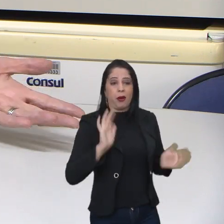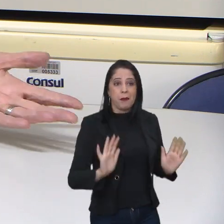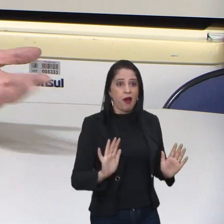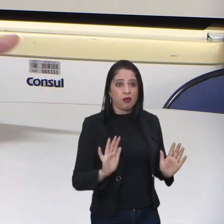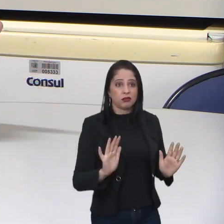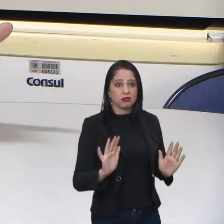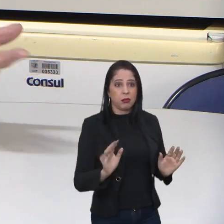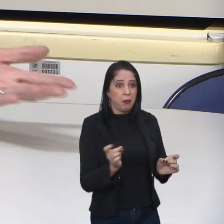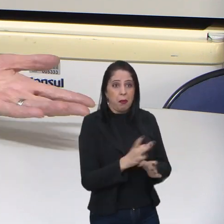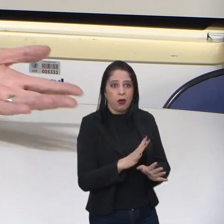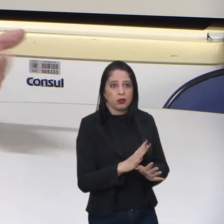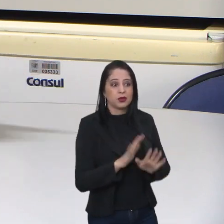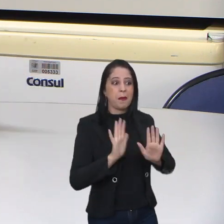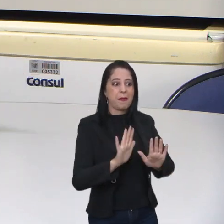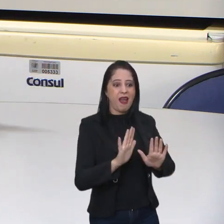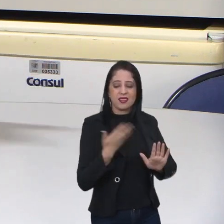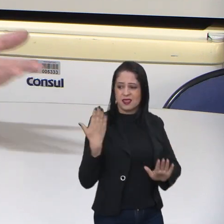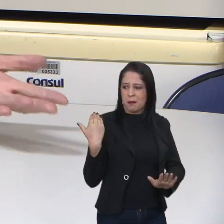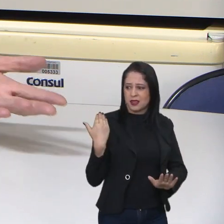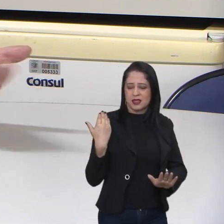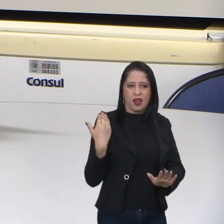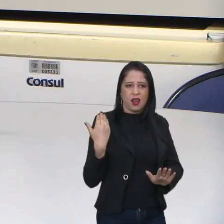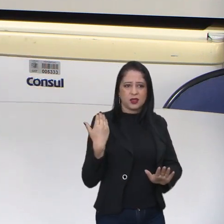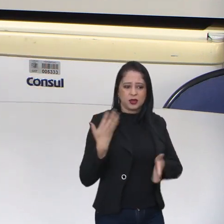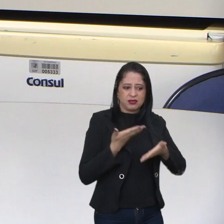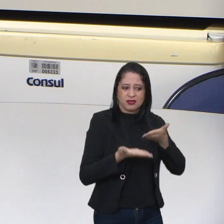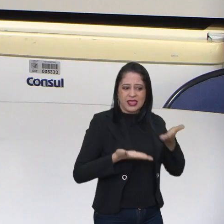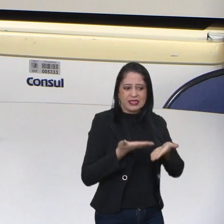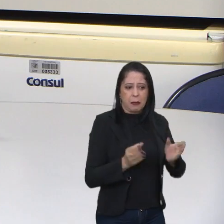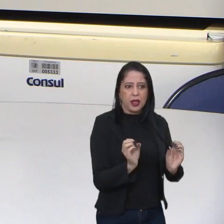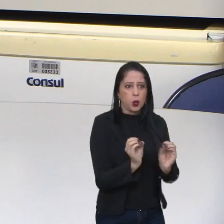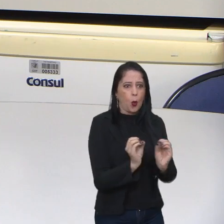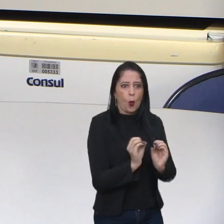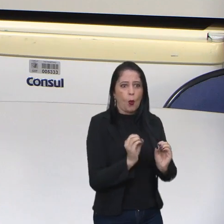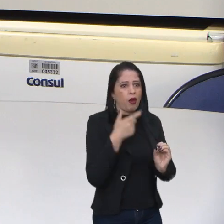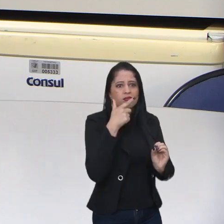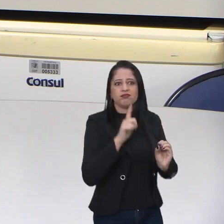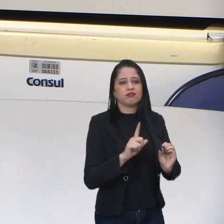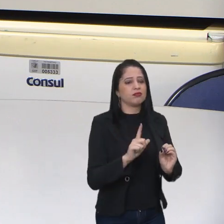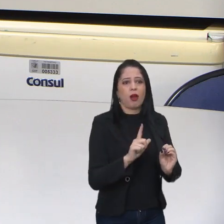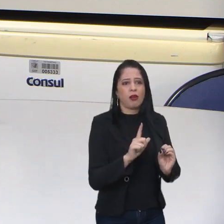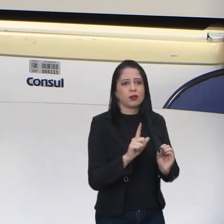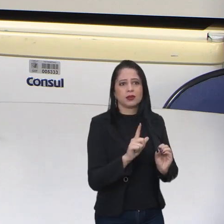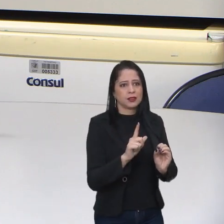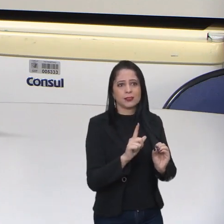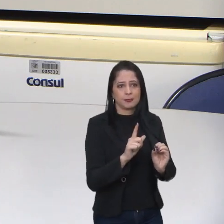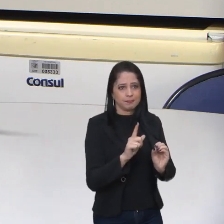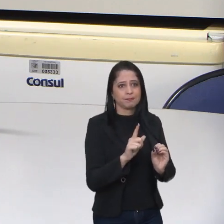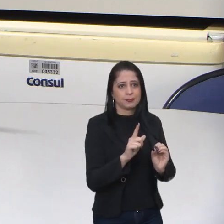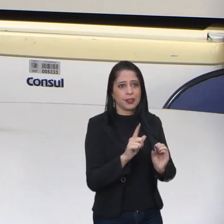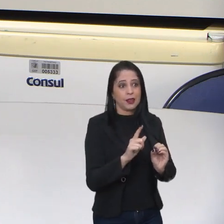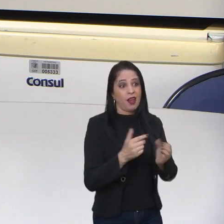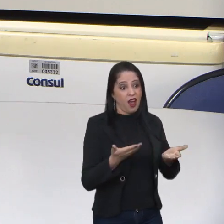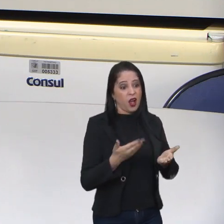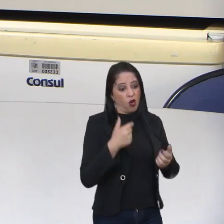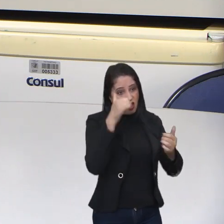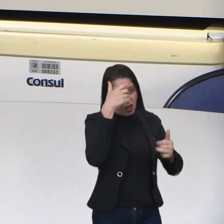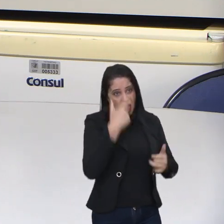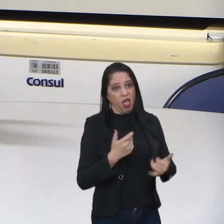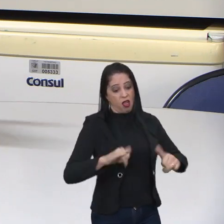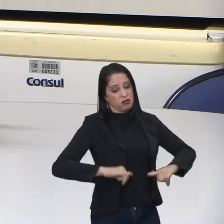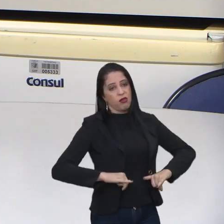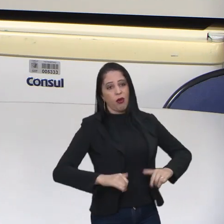eu já não terias problemas nenhum meu problema tá superado mas por falta de condições por falta de uma política pública